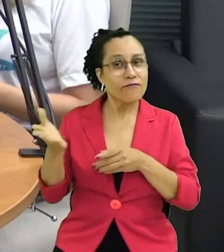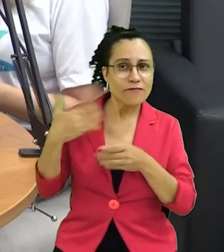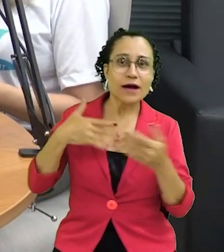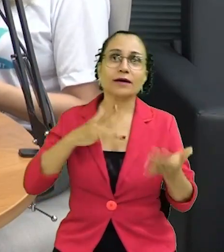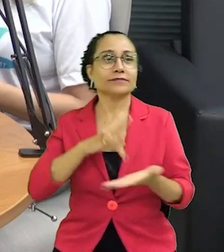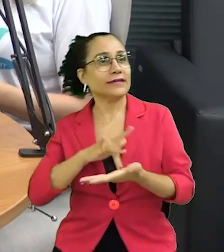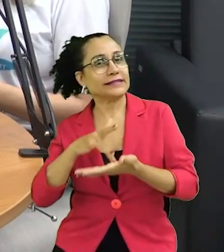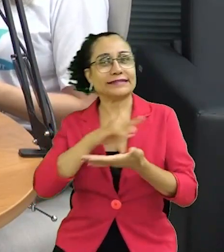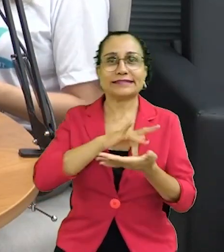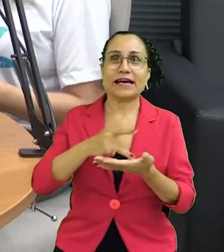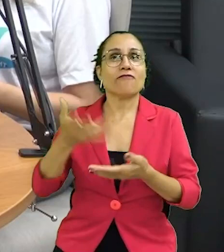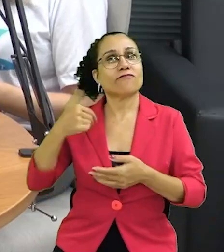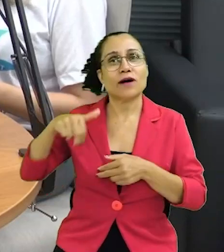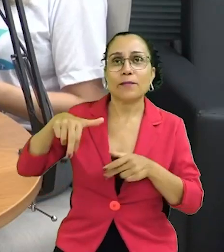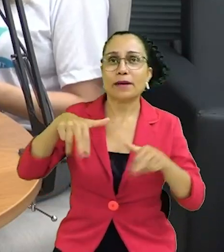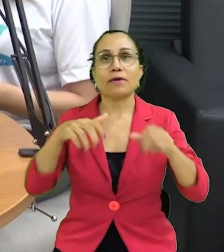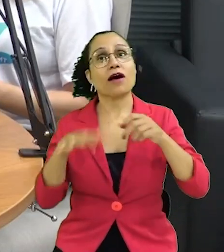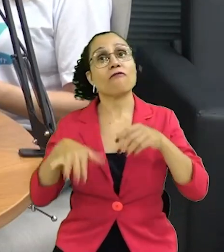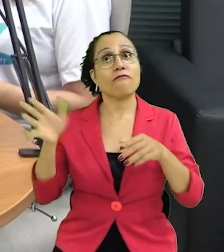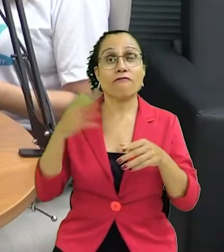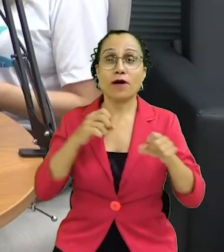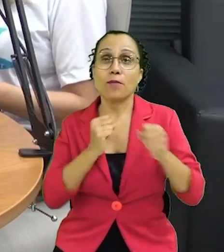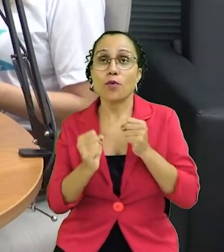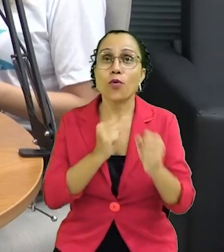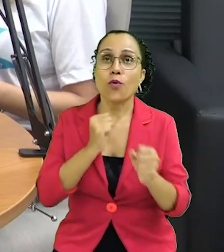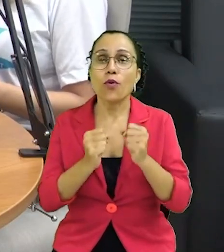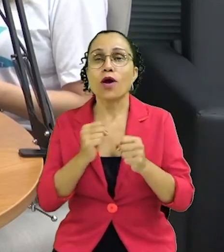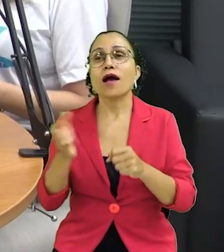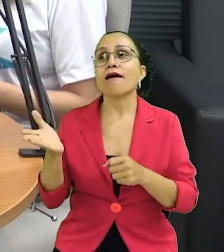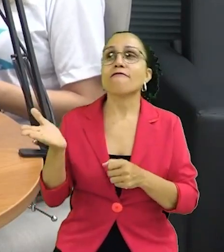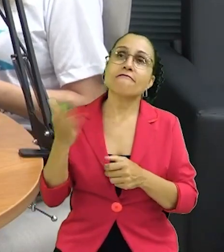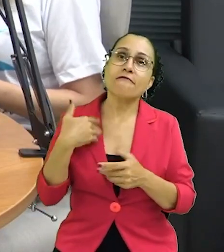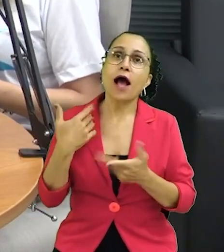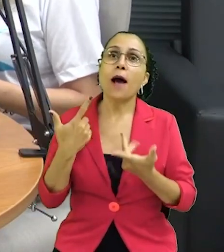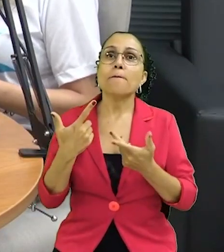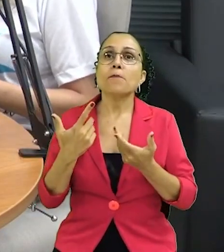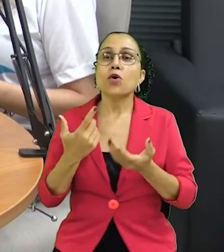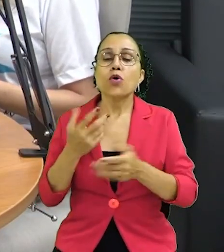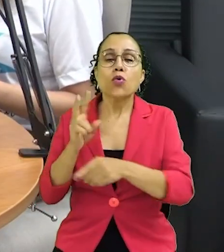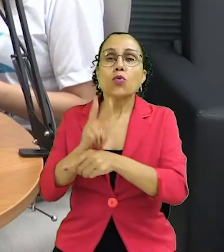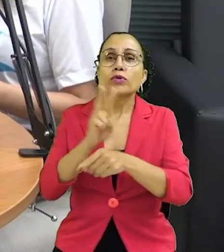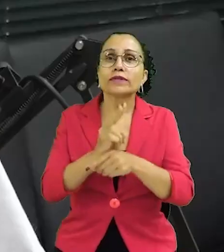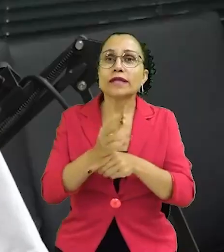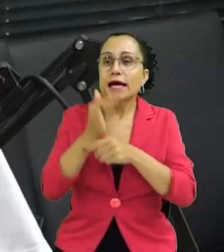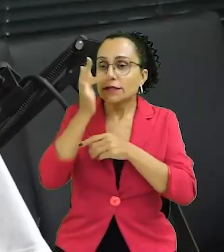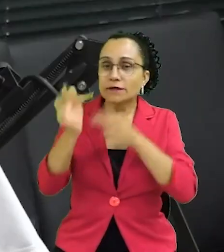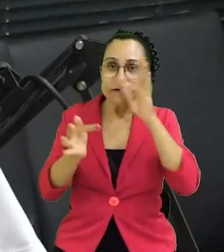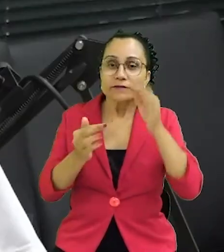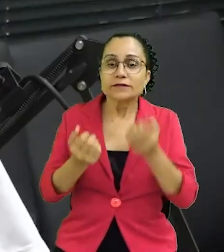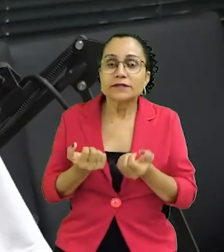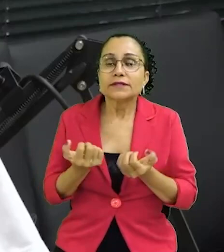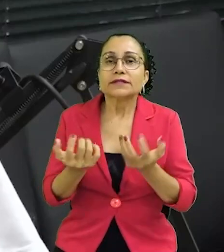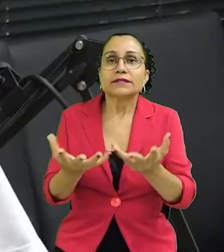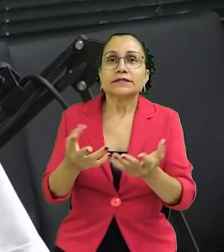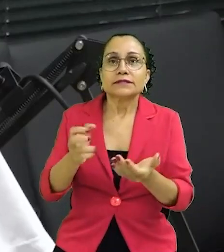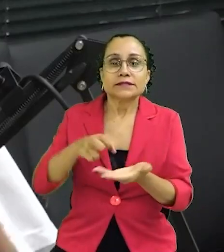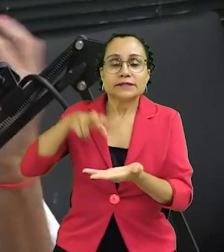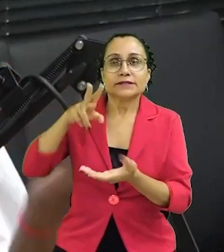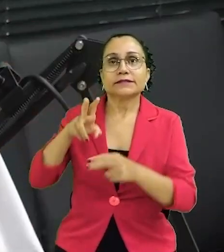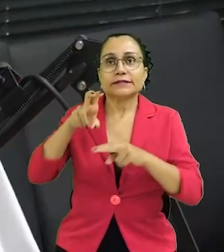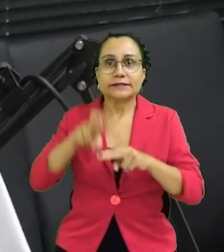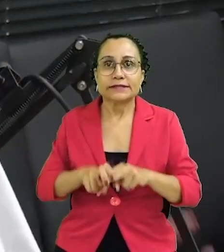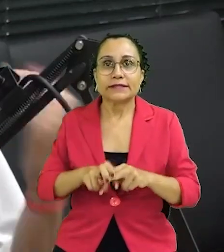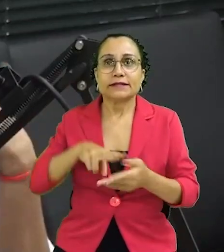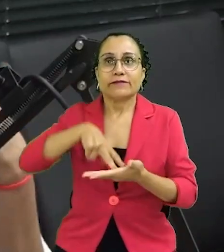dançar, vamos caminhar, vamos correr, vamos cuidar do jardim mais de 2 horas, no senta e levanta, agacha,